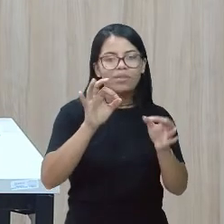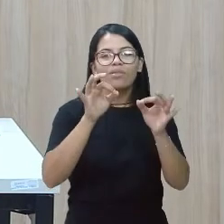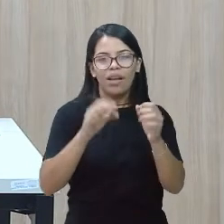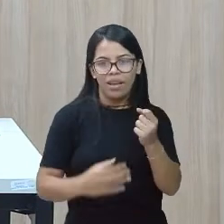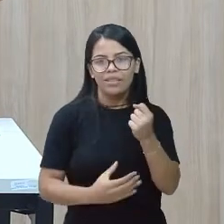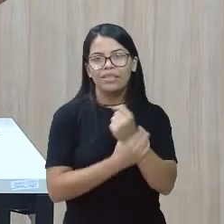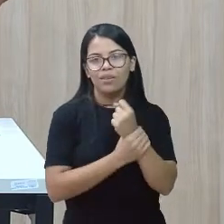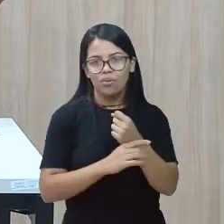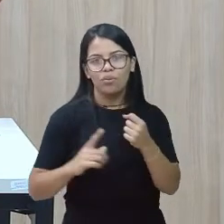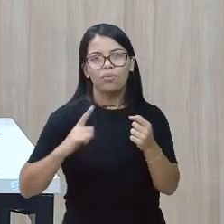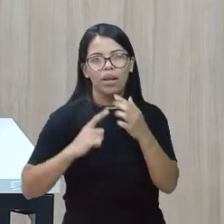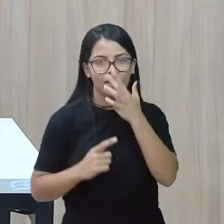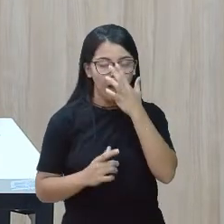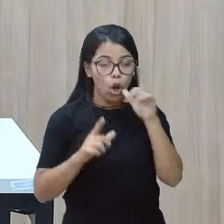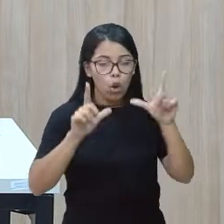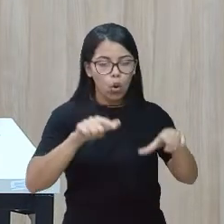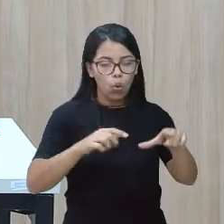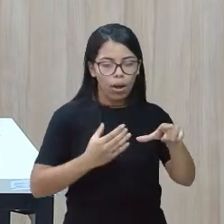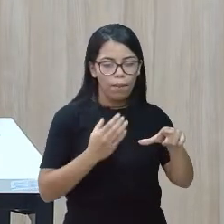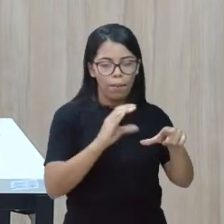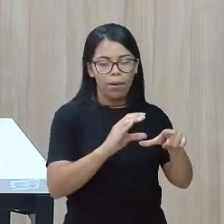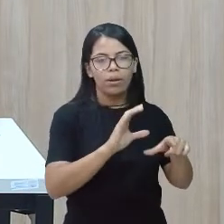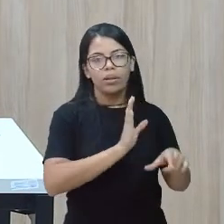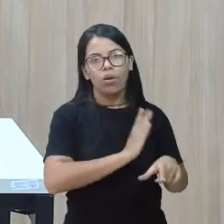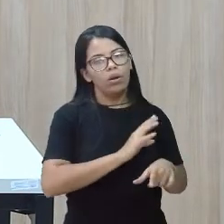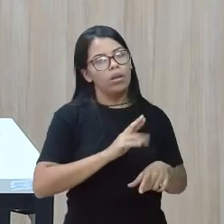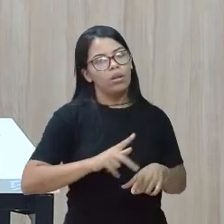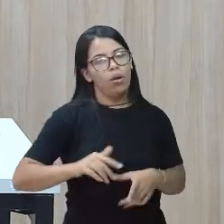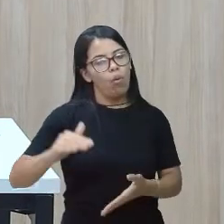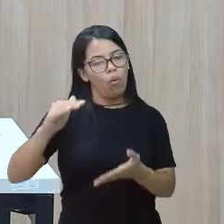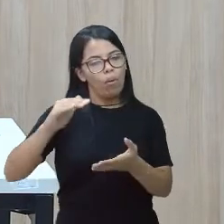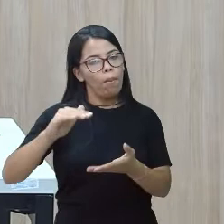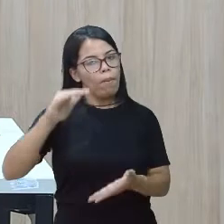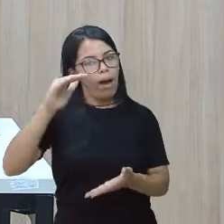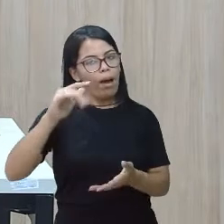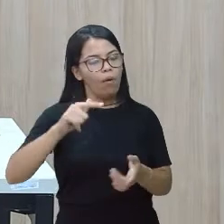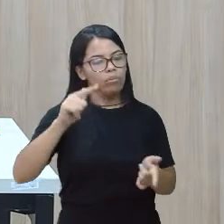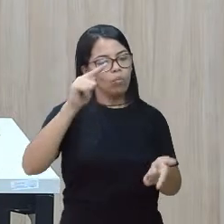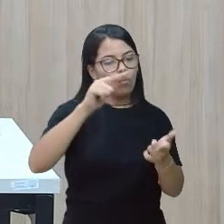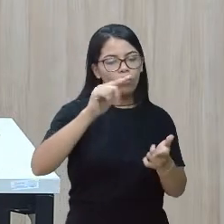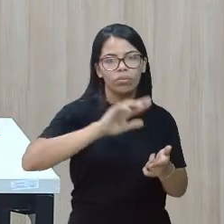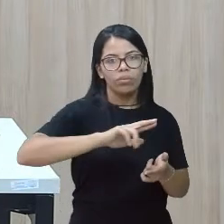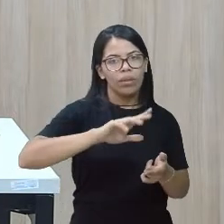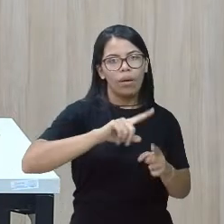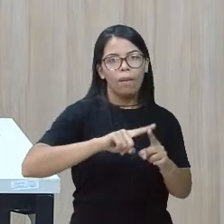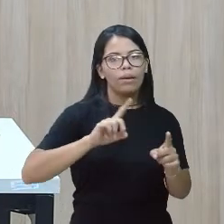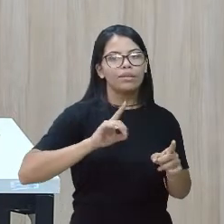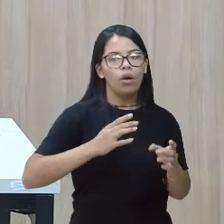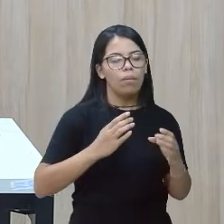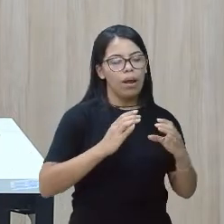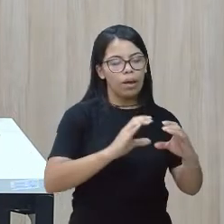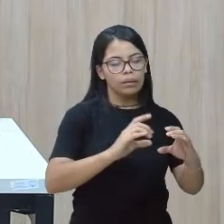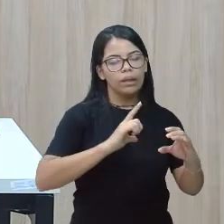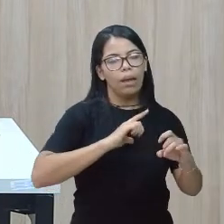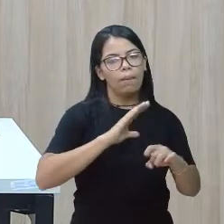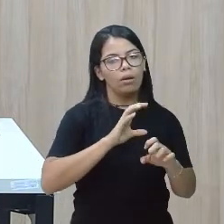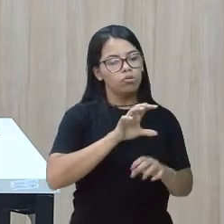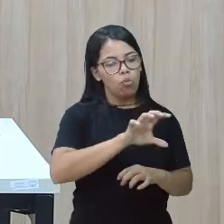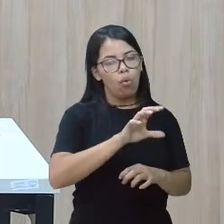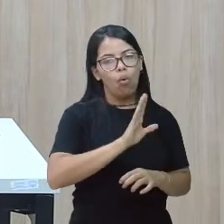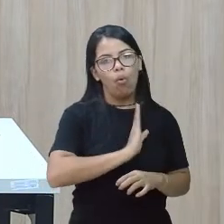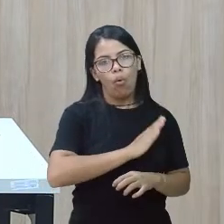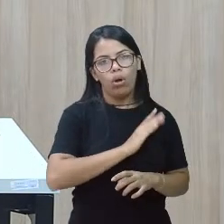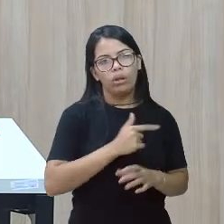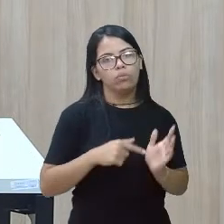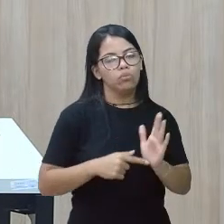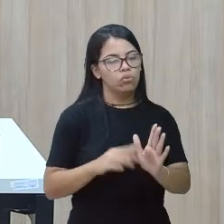ele, né? Então, a gente diz, porque um é maior que o outro. Não, essa questão é só para acomodar mais um órgão. Como eu coloquei para vocês desde